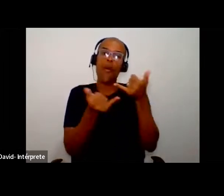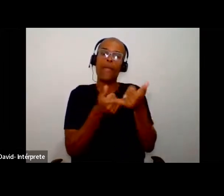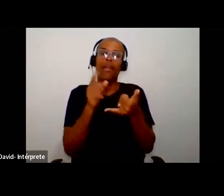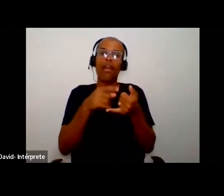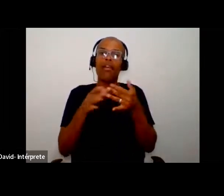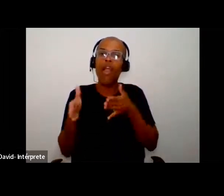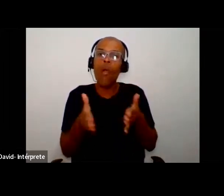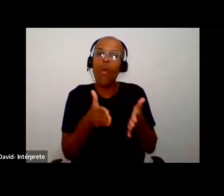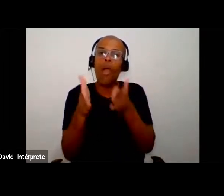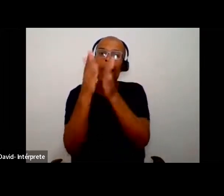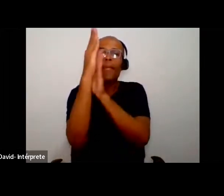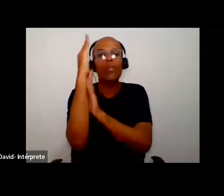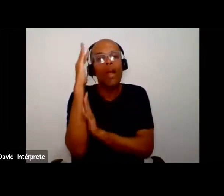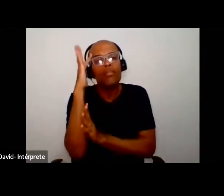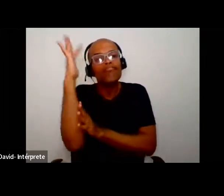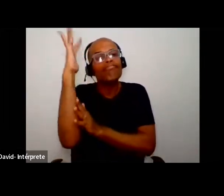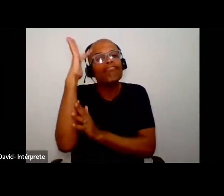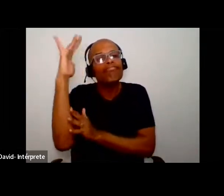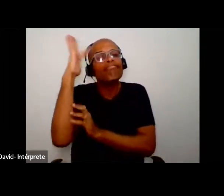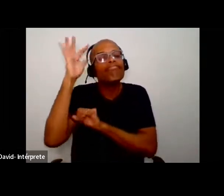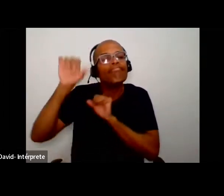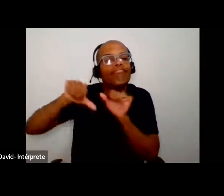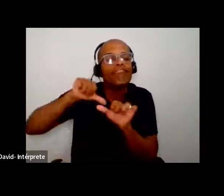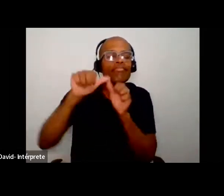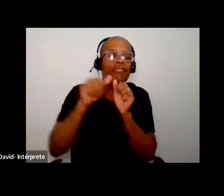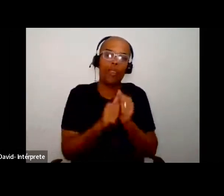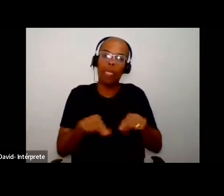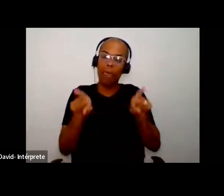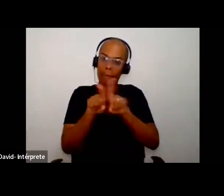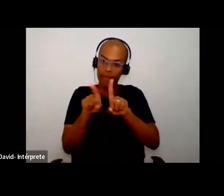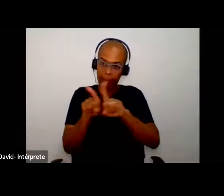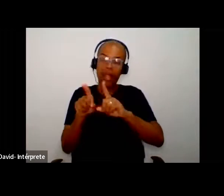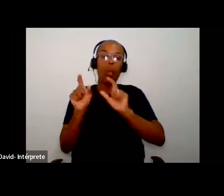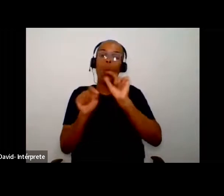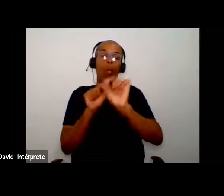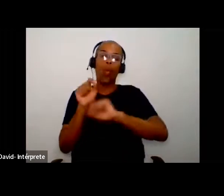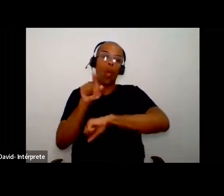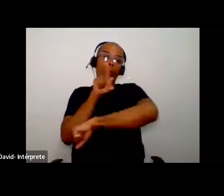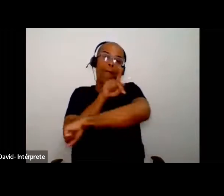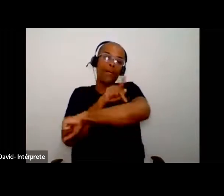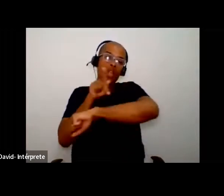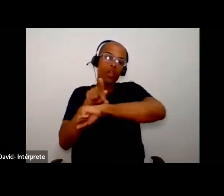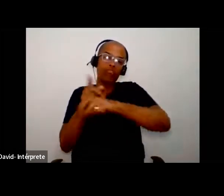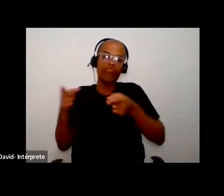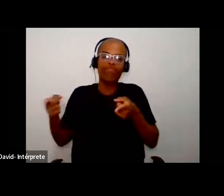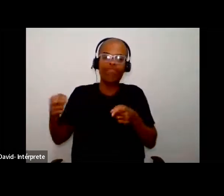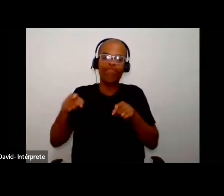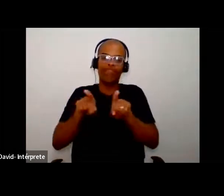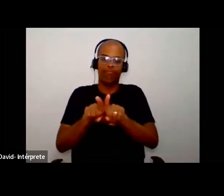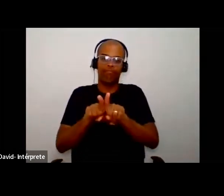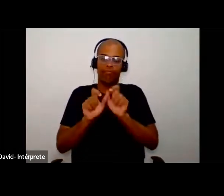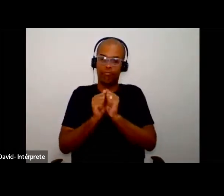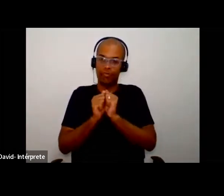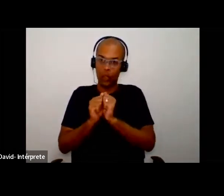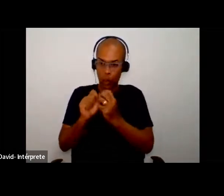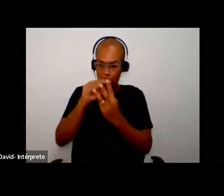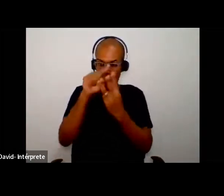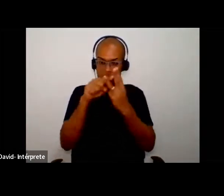para refletir e transformar. E também uma pedagogia engajada. Então, os encontros tiveram